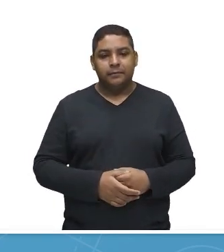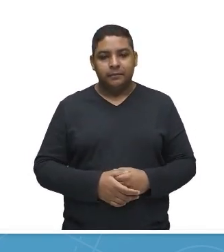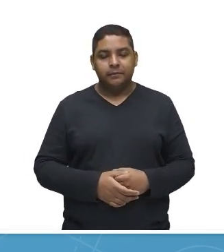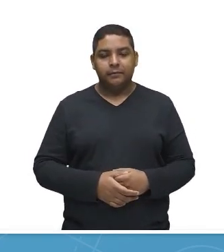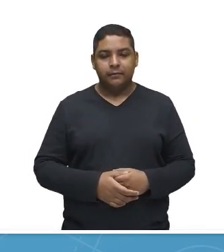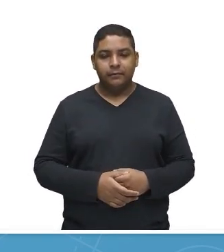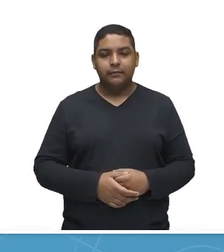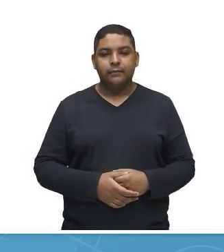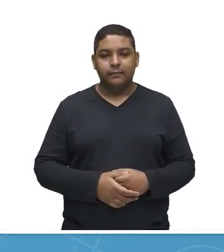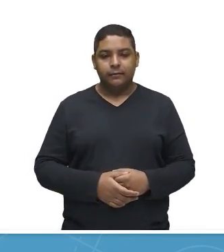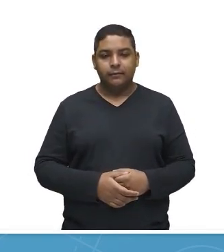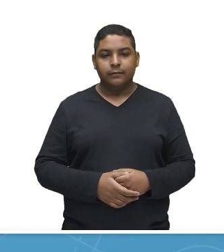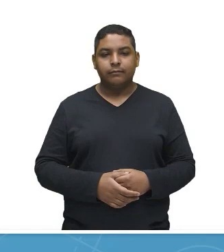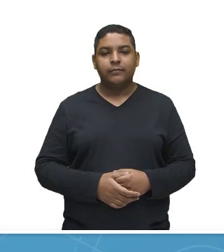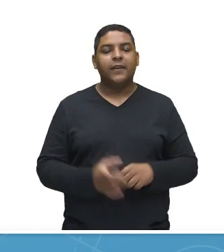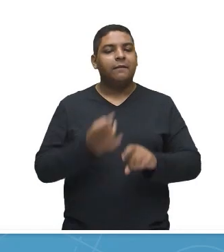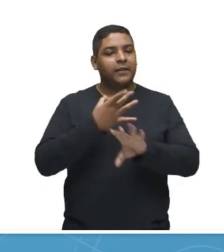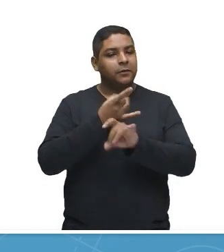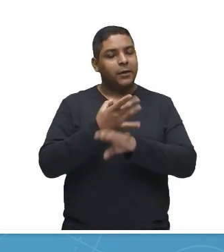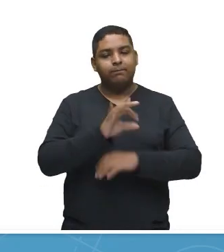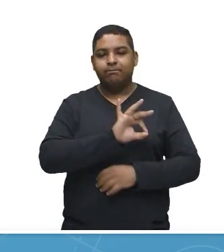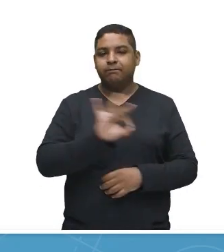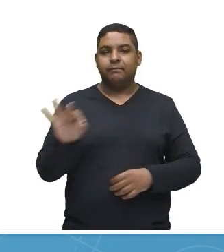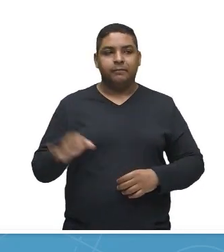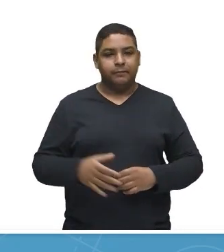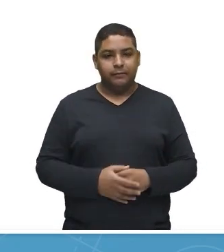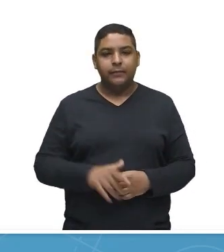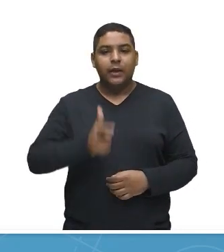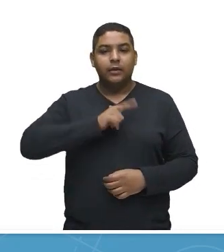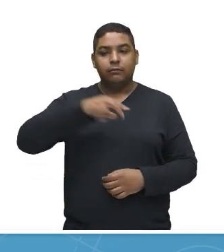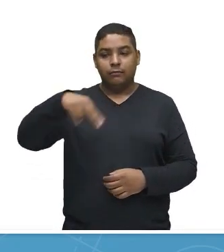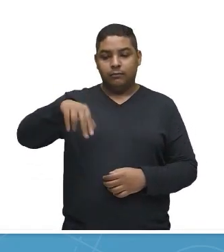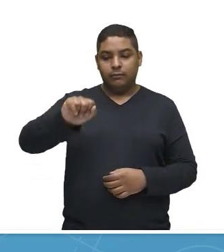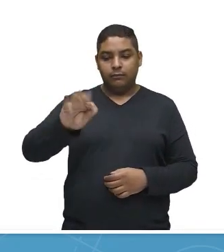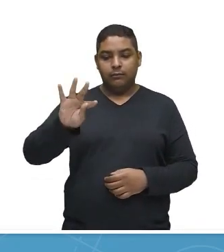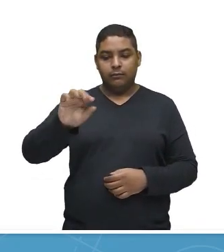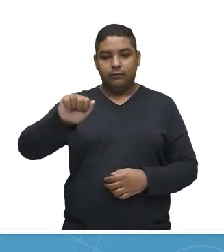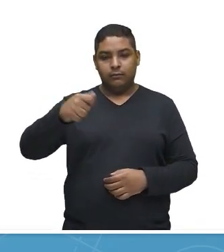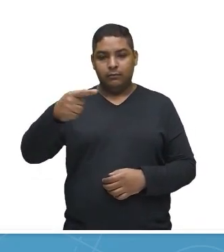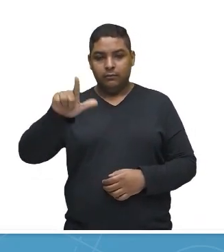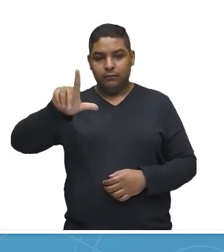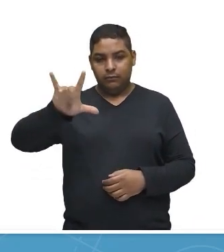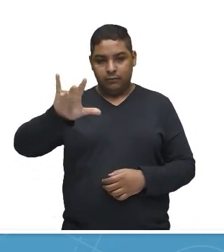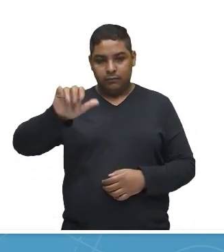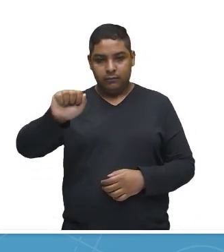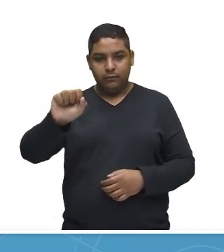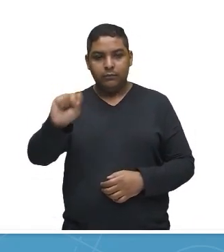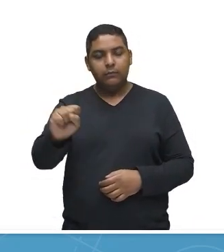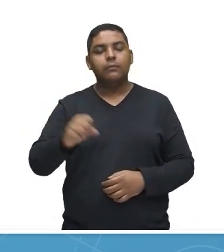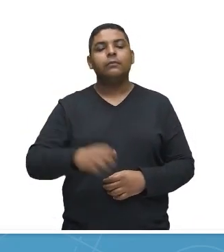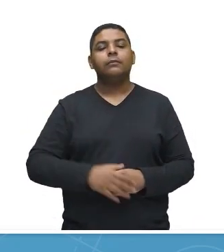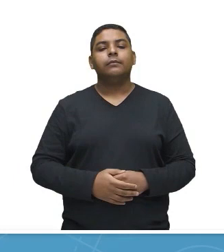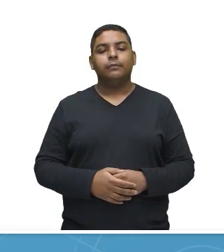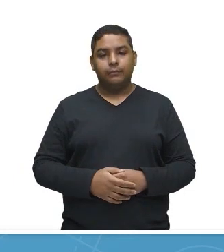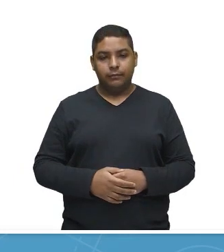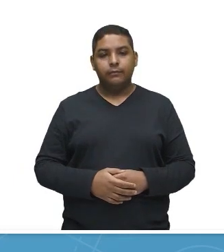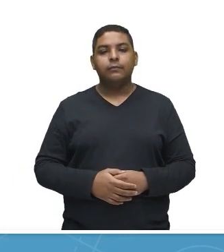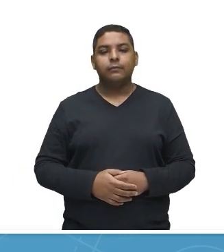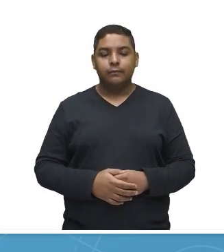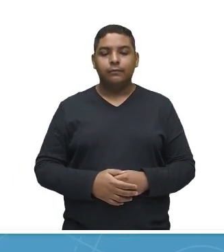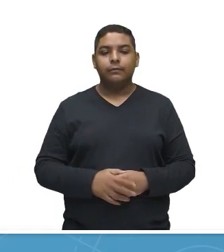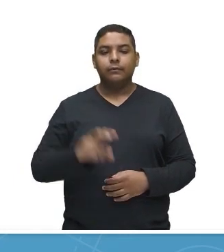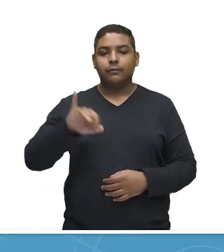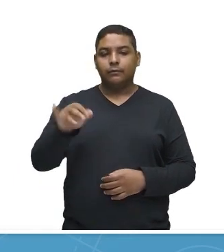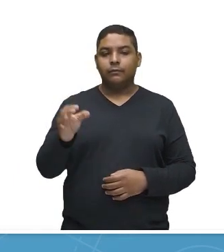esse retorno. Nós temos o Mike, a Natália, o Daniel, o Guilherme, o João